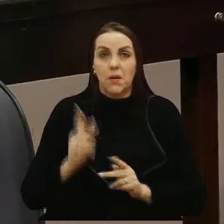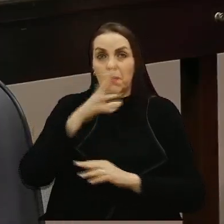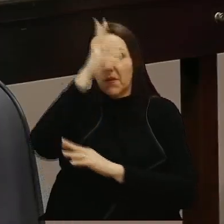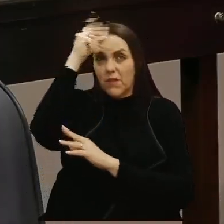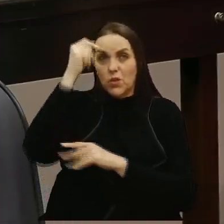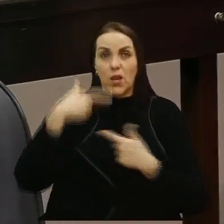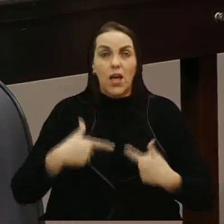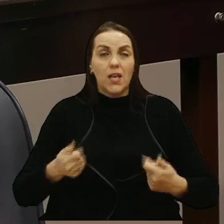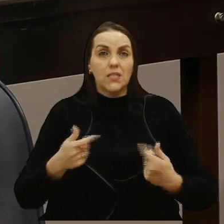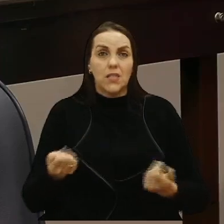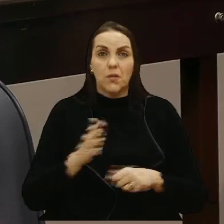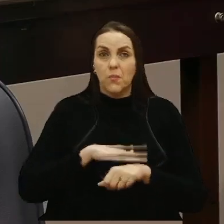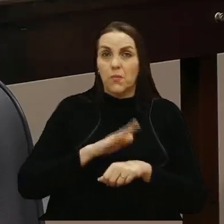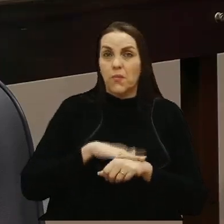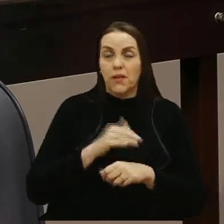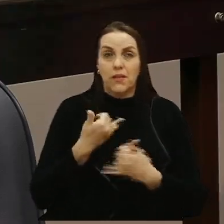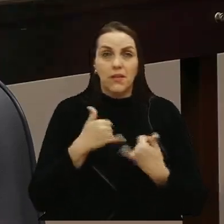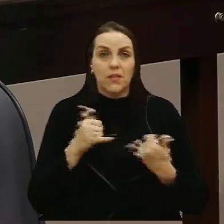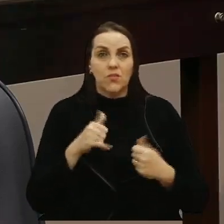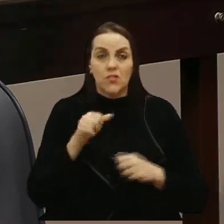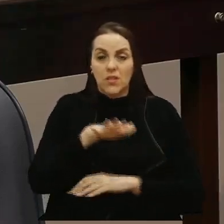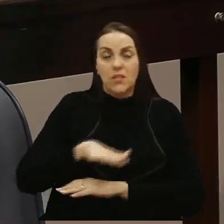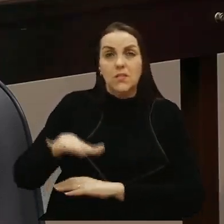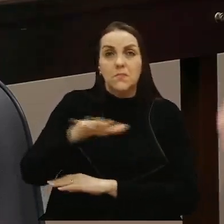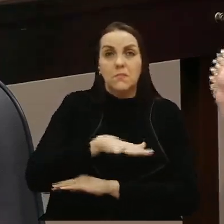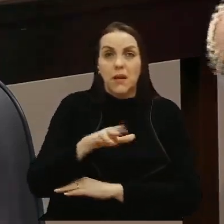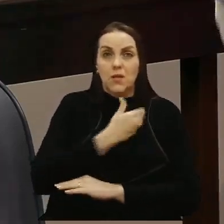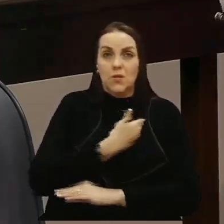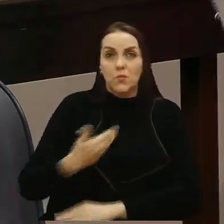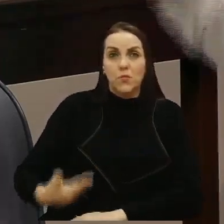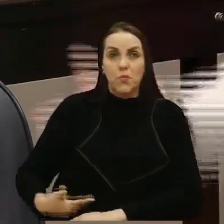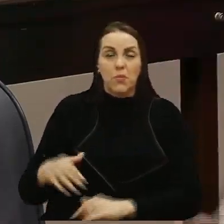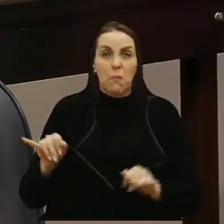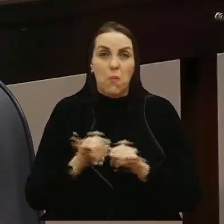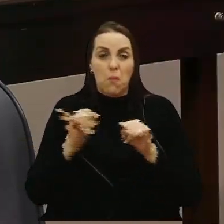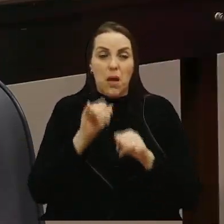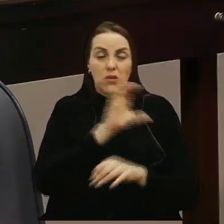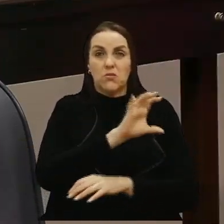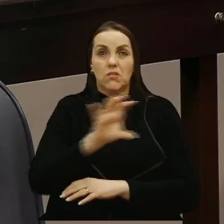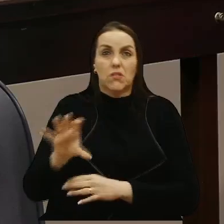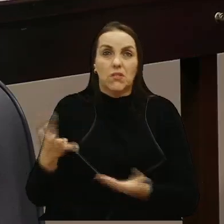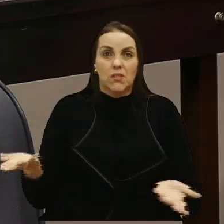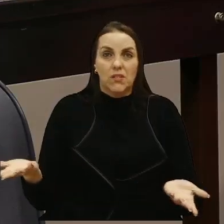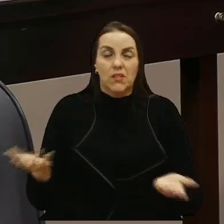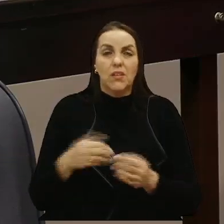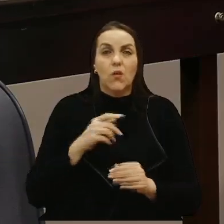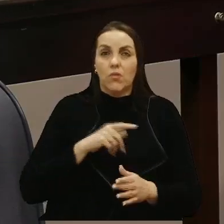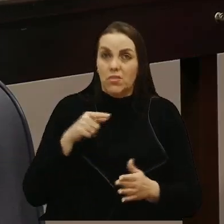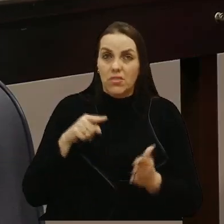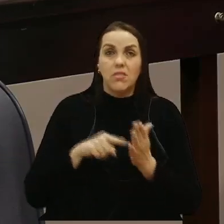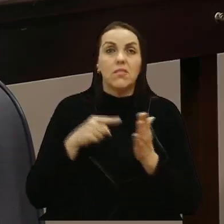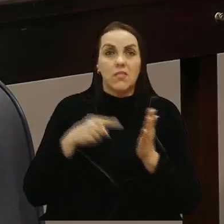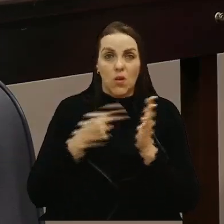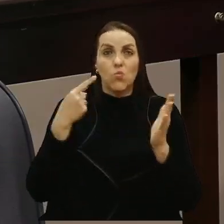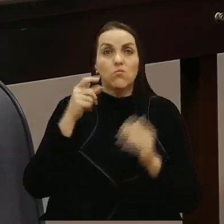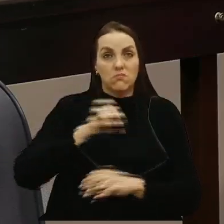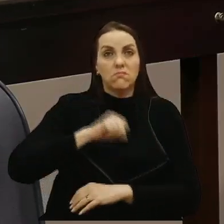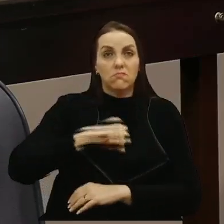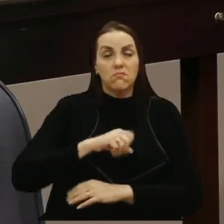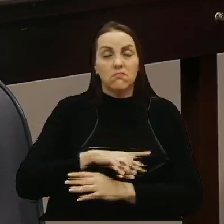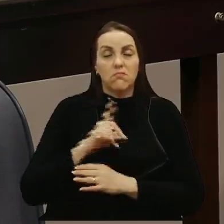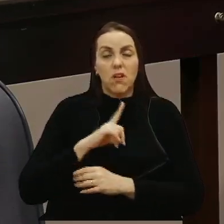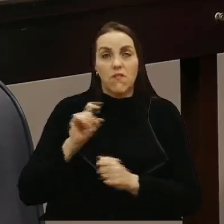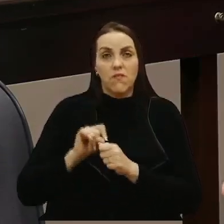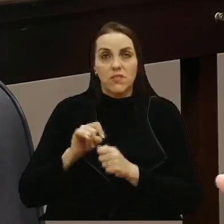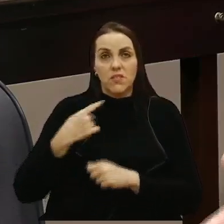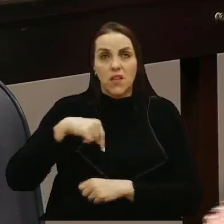gastando tempo e energia em espaço público para botar aquela palhaçada. Então, a gente mais tem o dever de denunciar esse tipo de coisa e a gente acabou